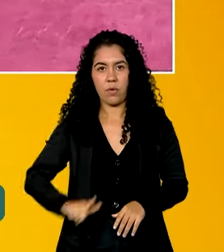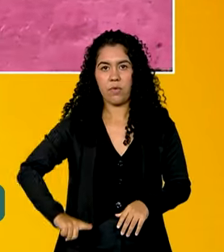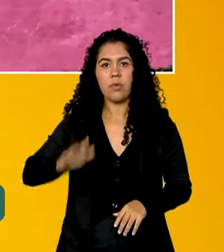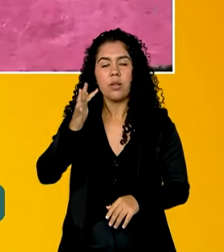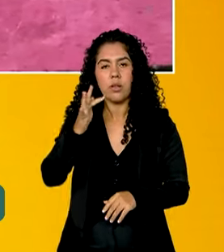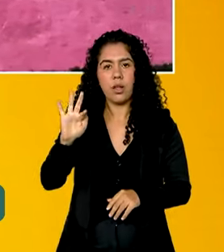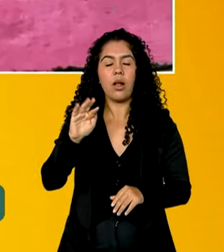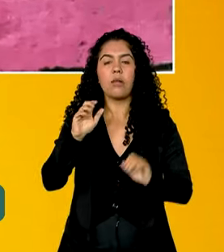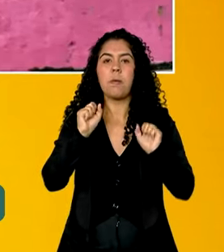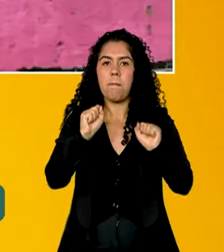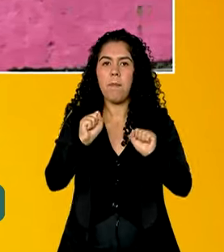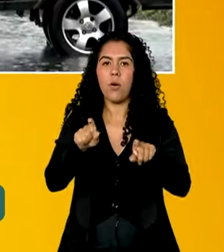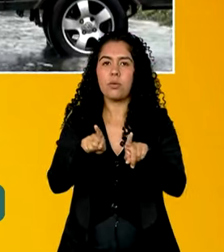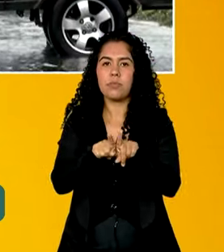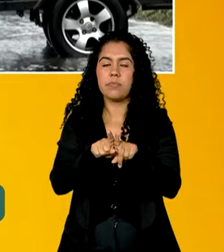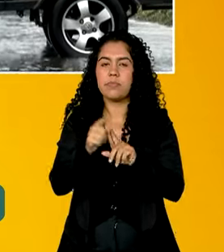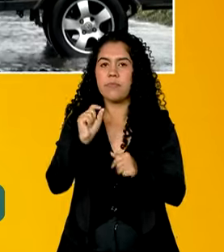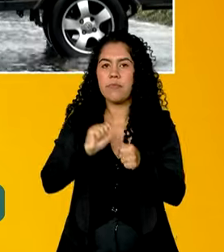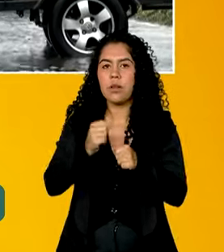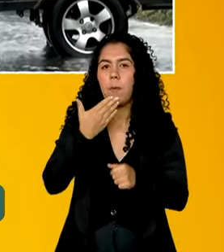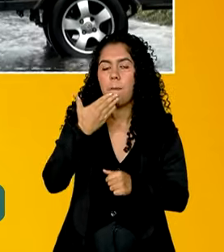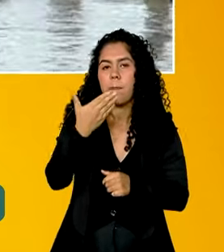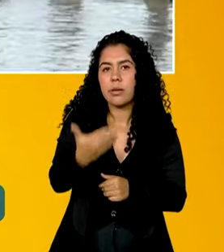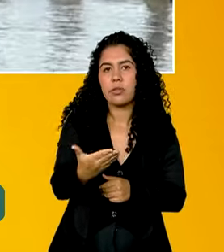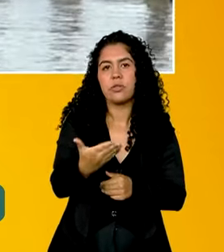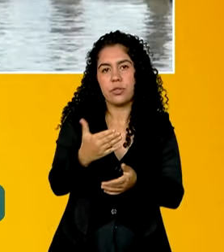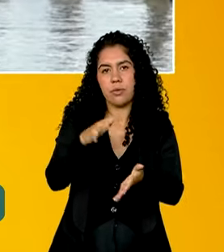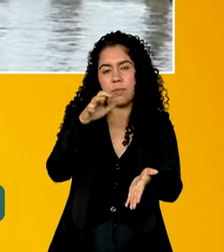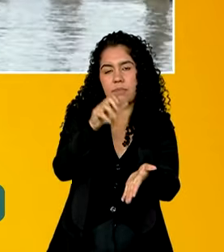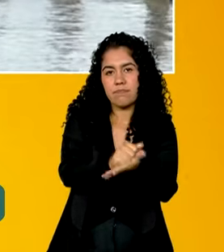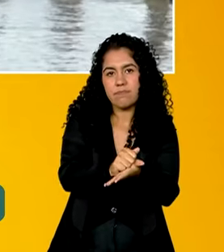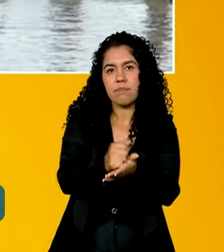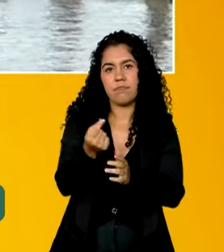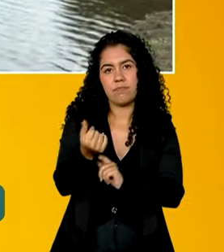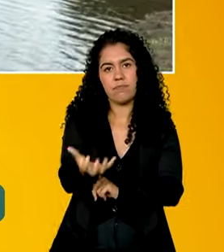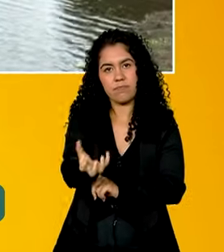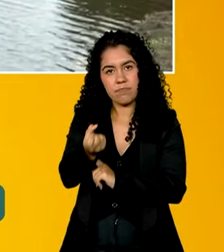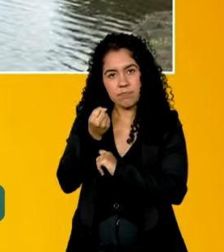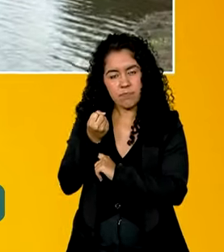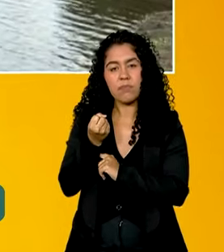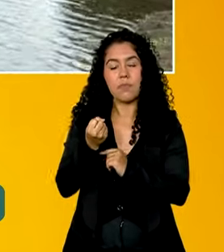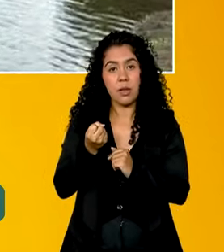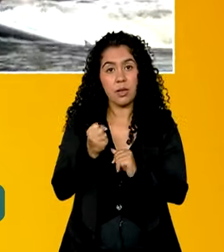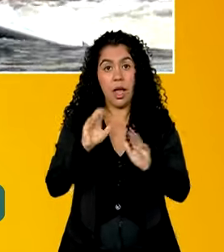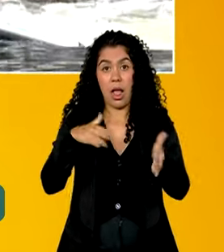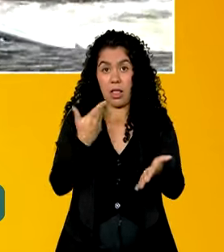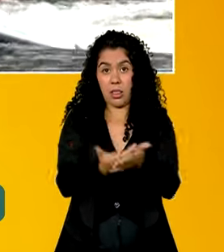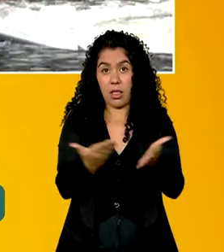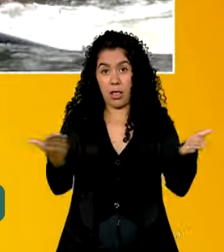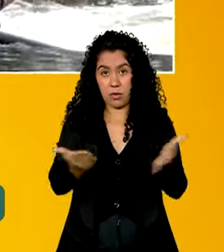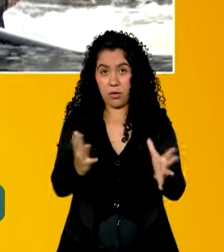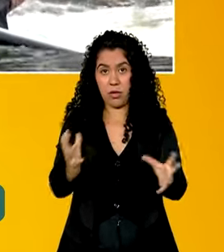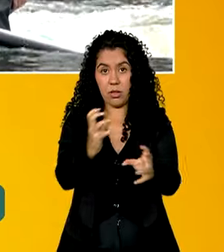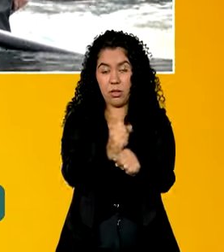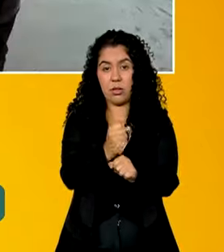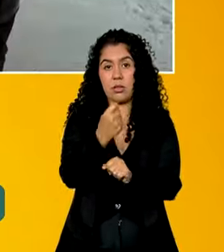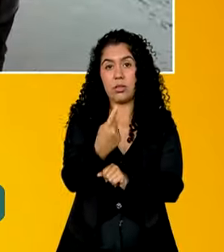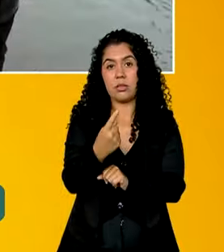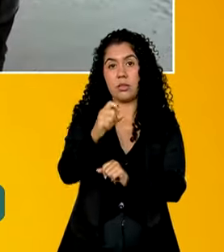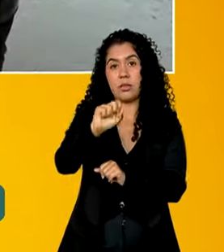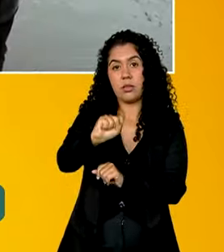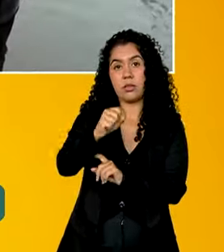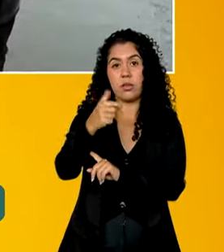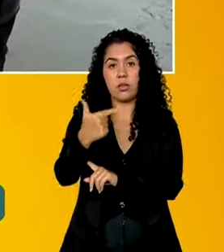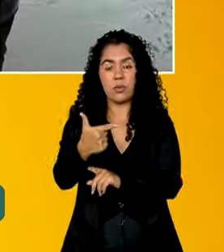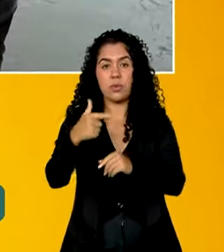de R$ 5.100 para as famílias que foram atingidas, para cada família que foi atingida. Até o momento, 182 cidades